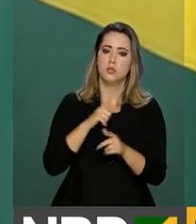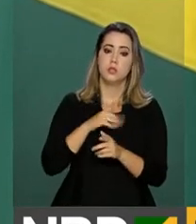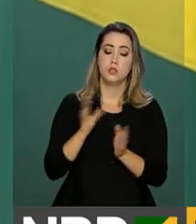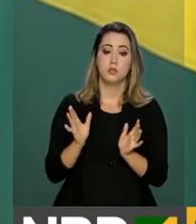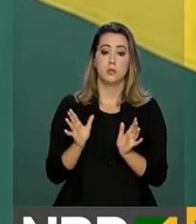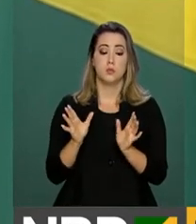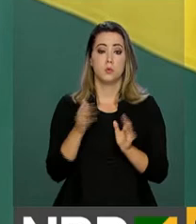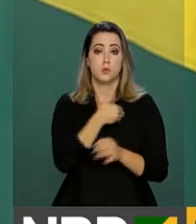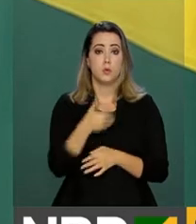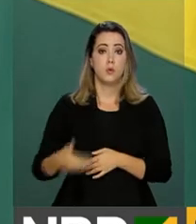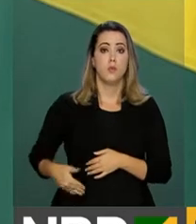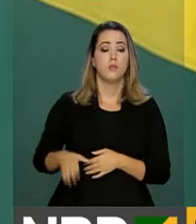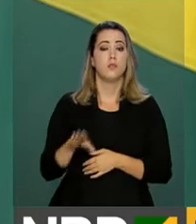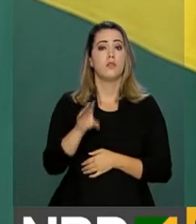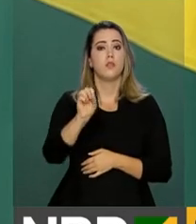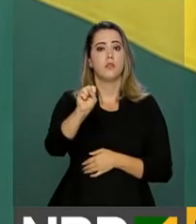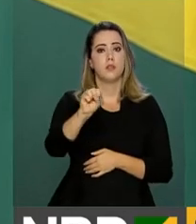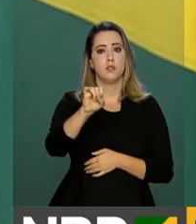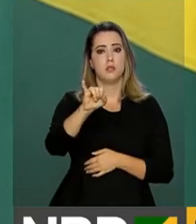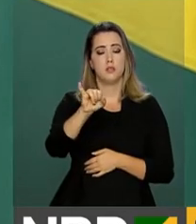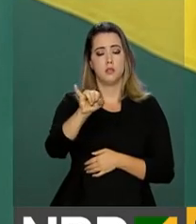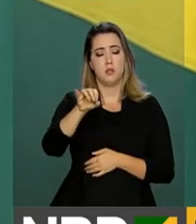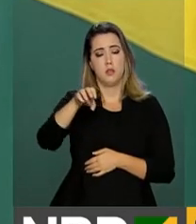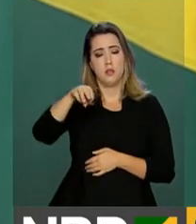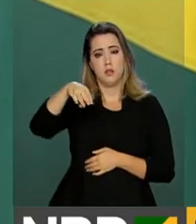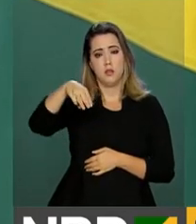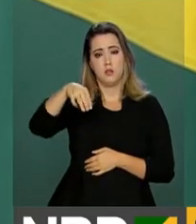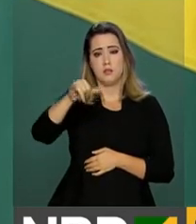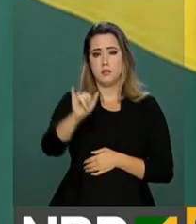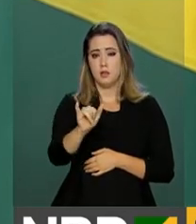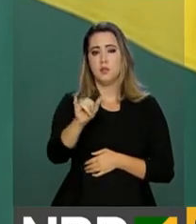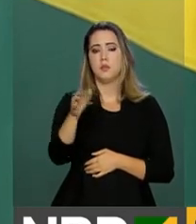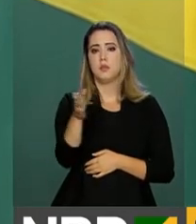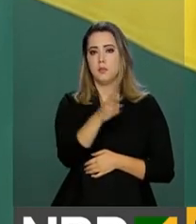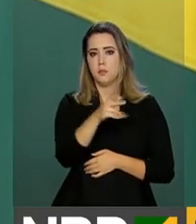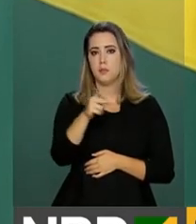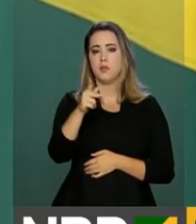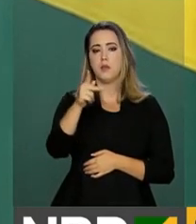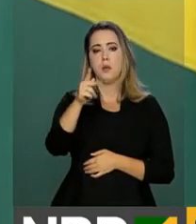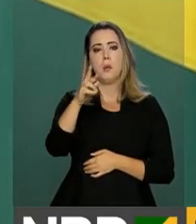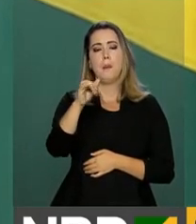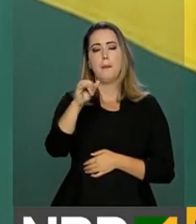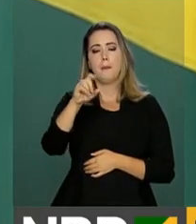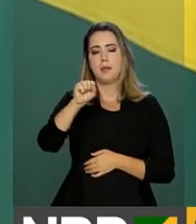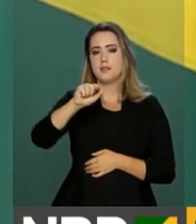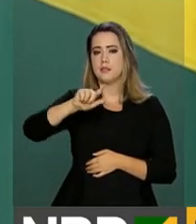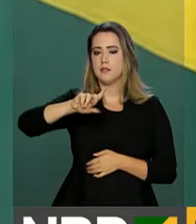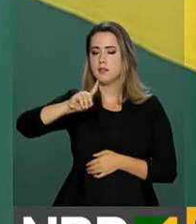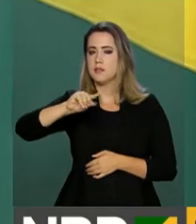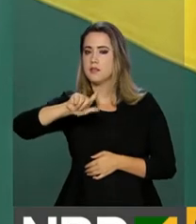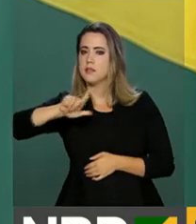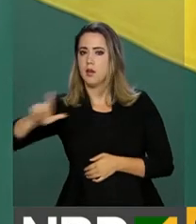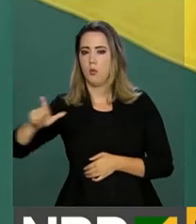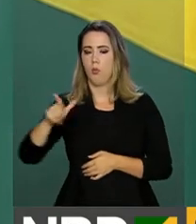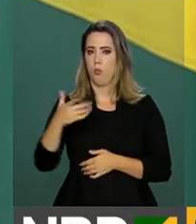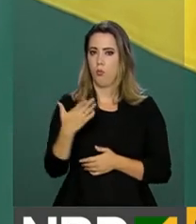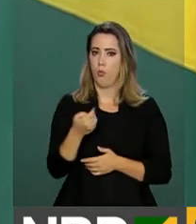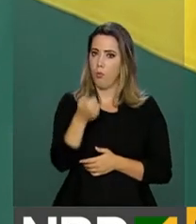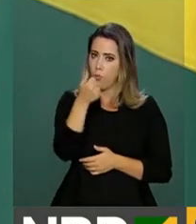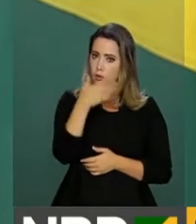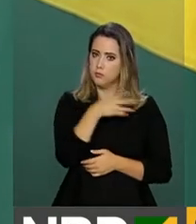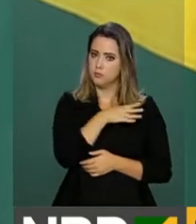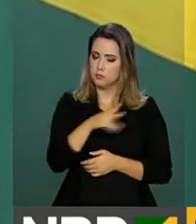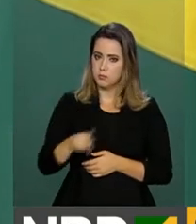presidencialista ou se quiserem semi parlamentarista e foi isso que permitiu este sucesso é